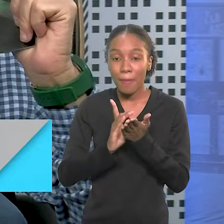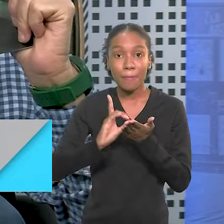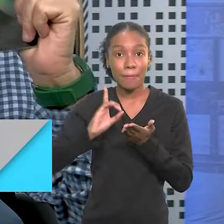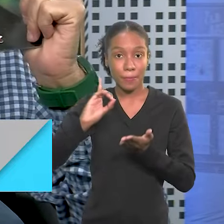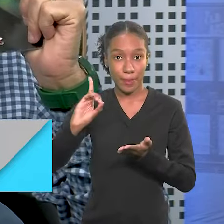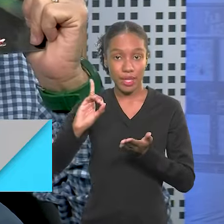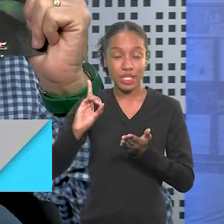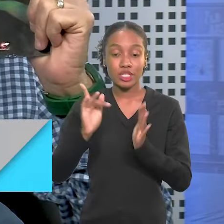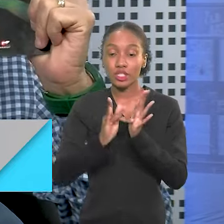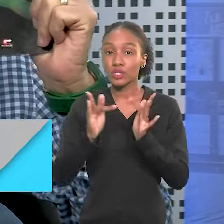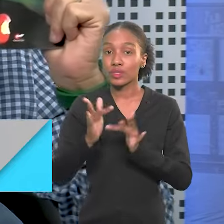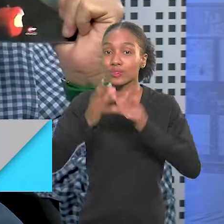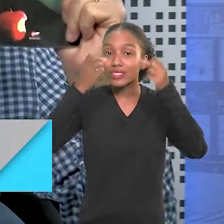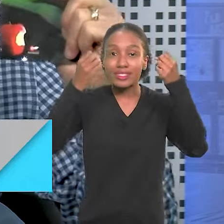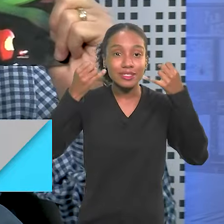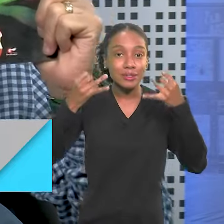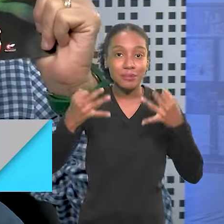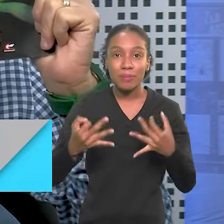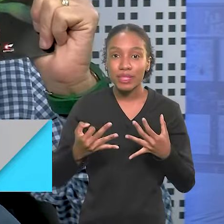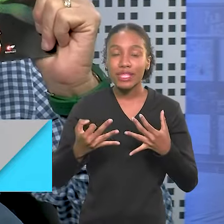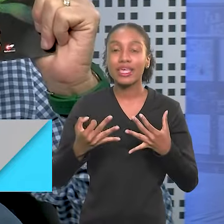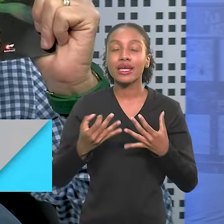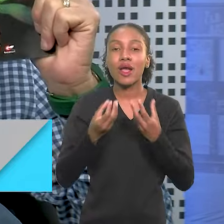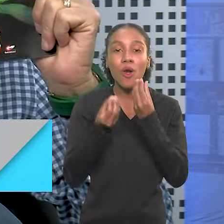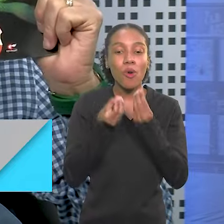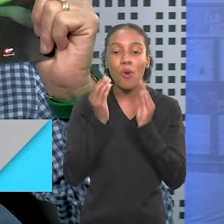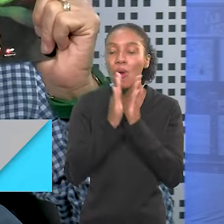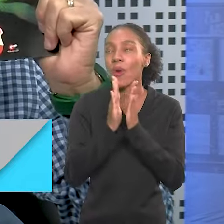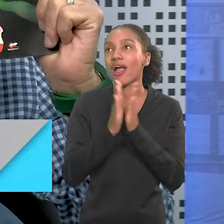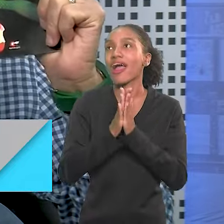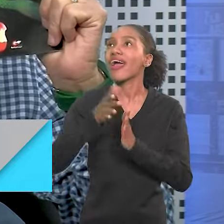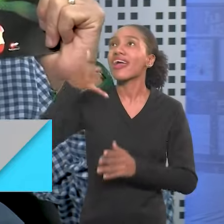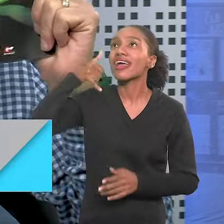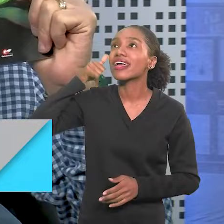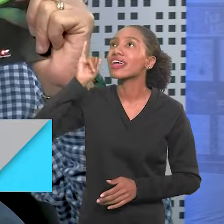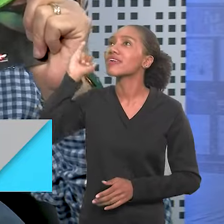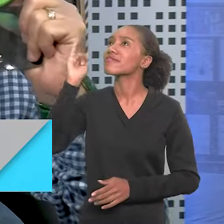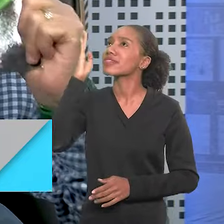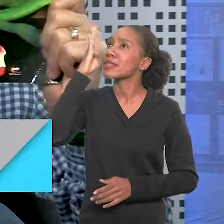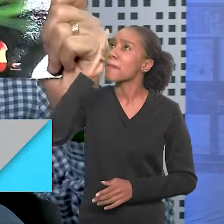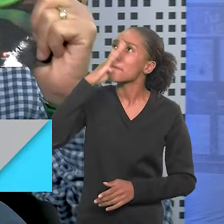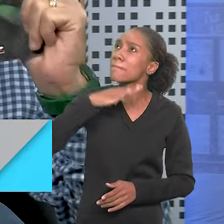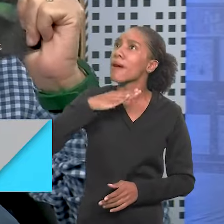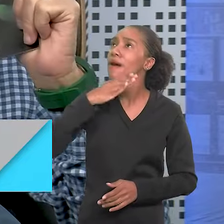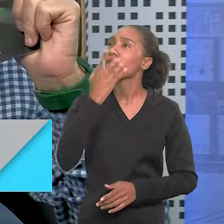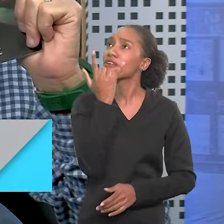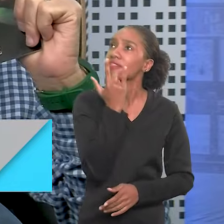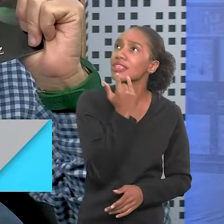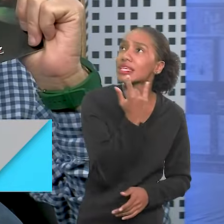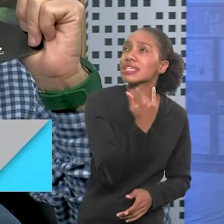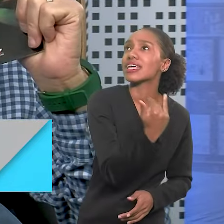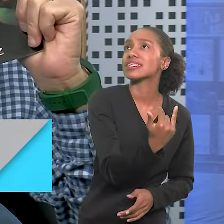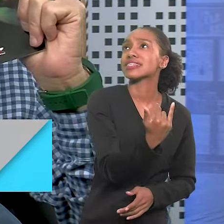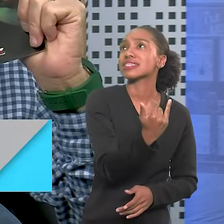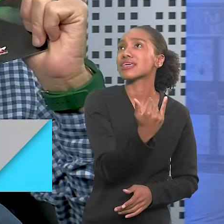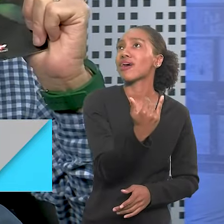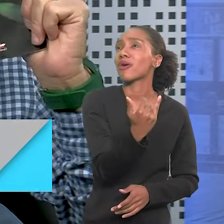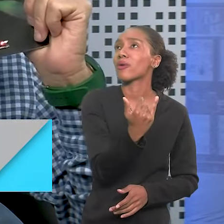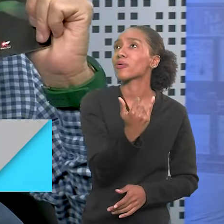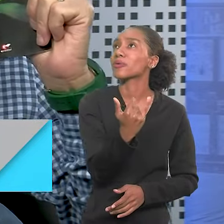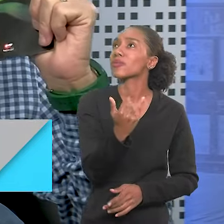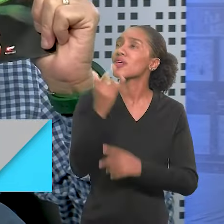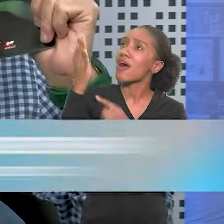própria palavra do senhor Jesus nos ensinando a orar livra-nos do mal livra-nos da Tentação